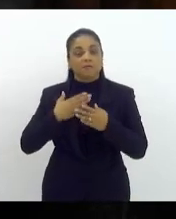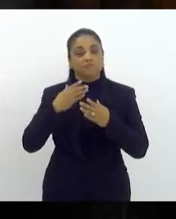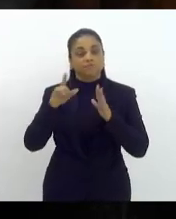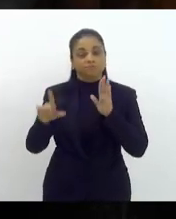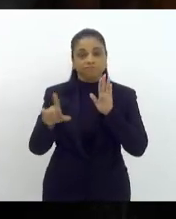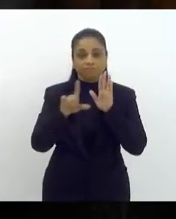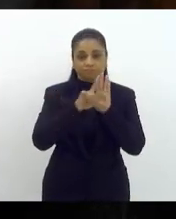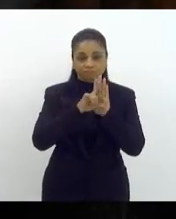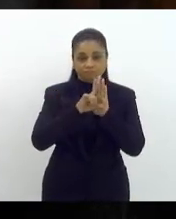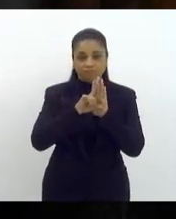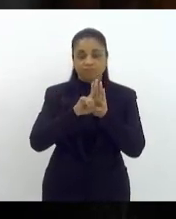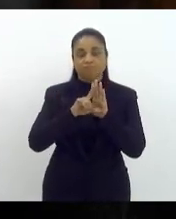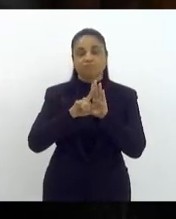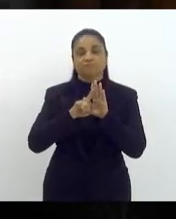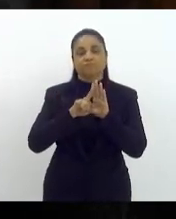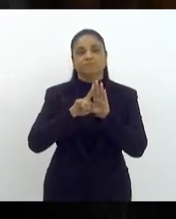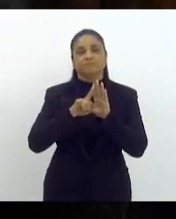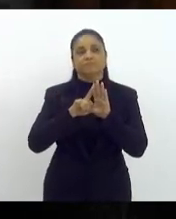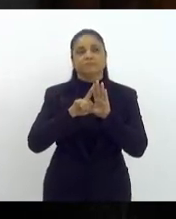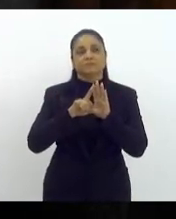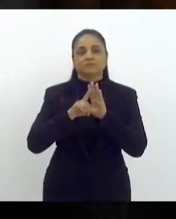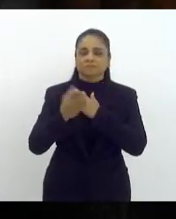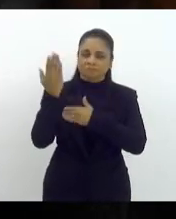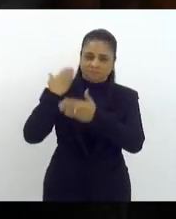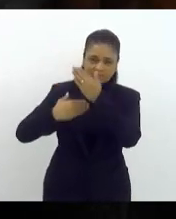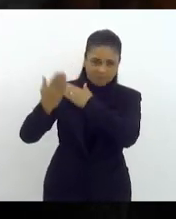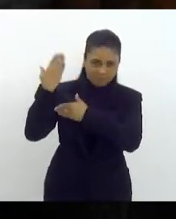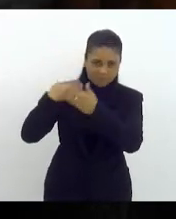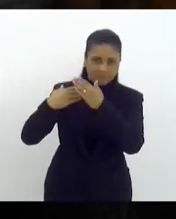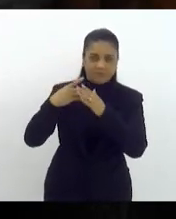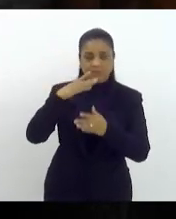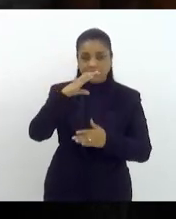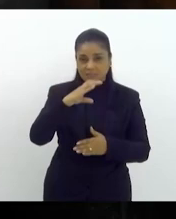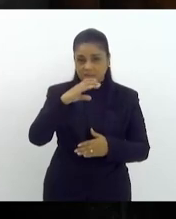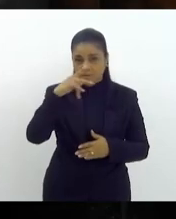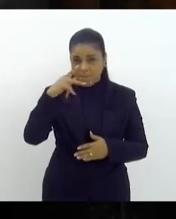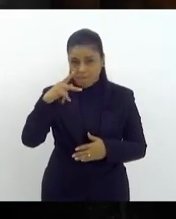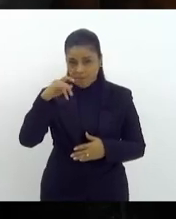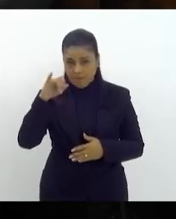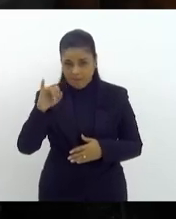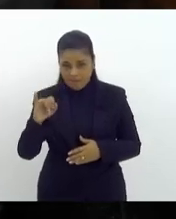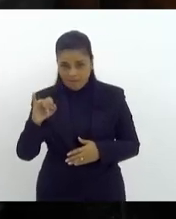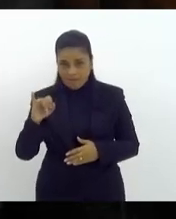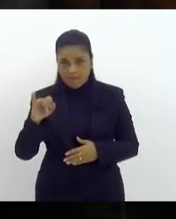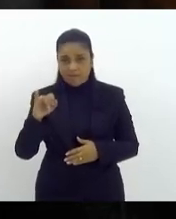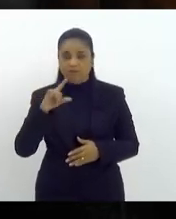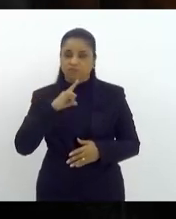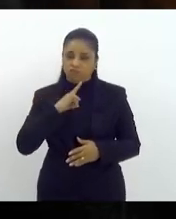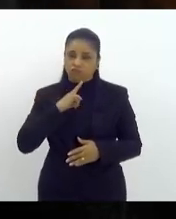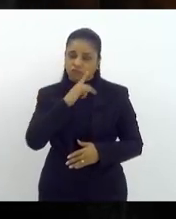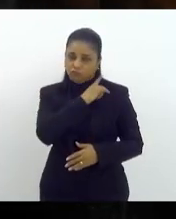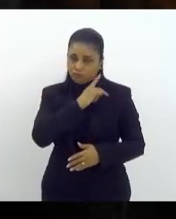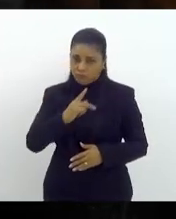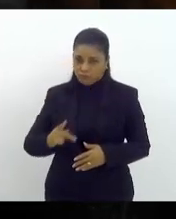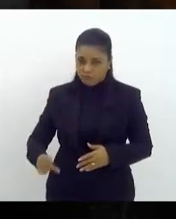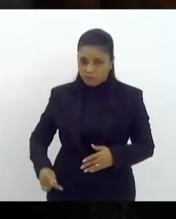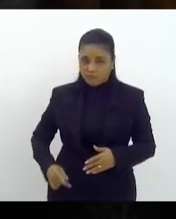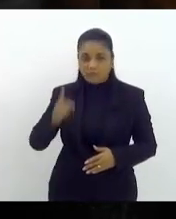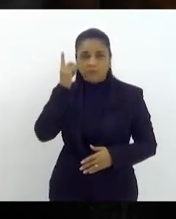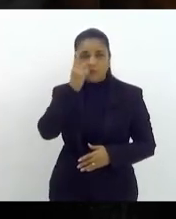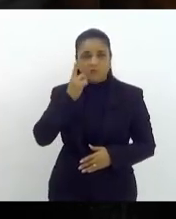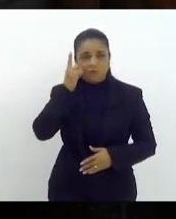fizemos uma CPI que tinha eu na presidência Deputado